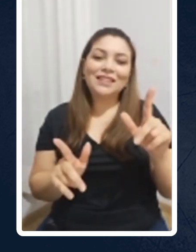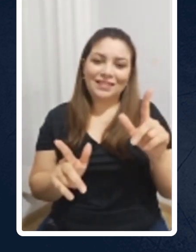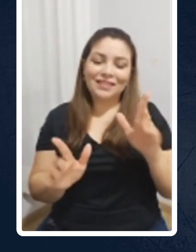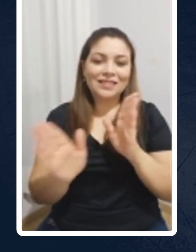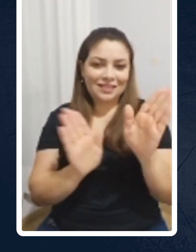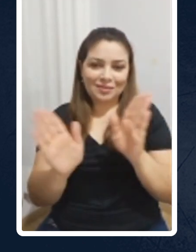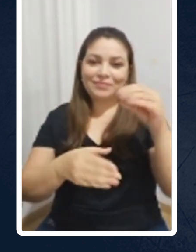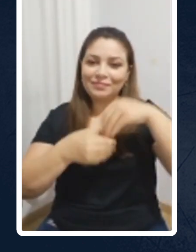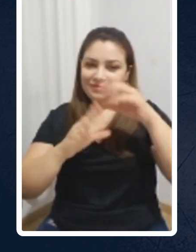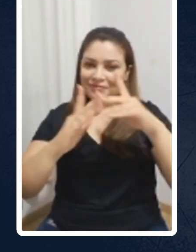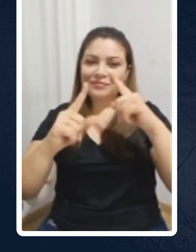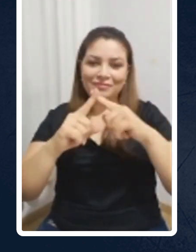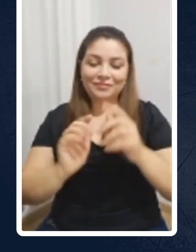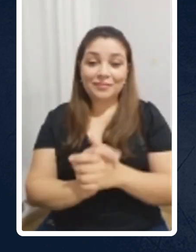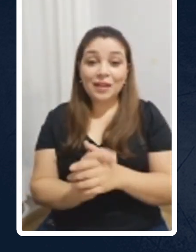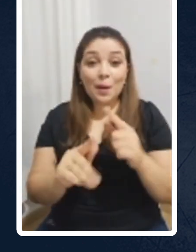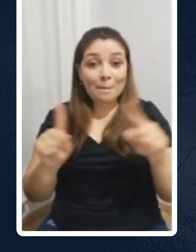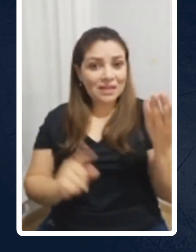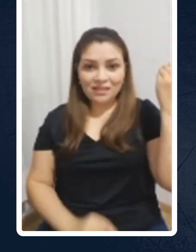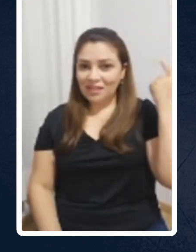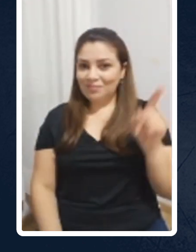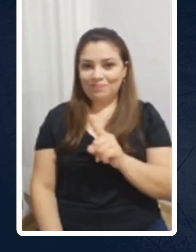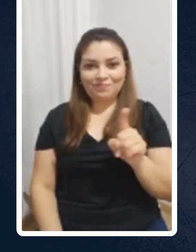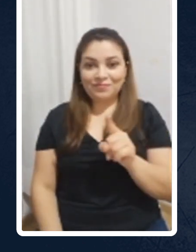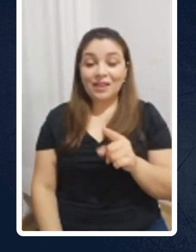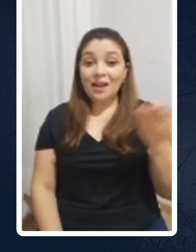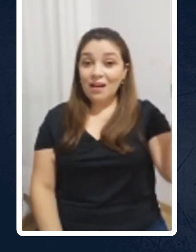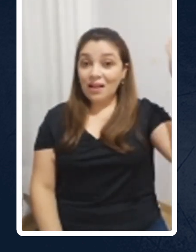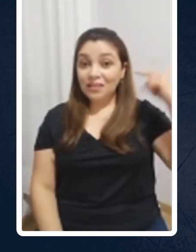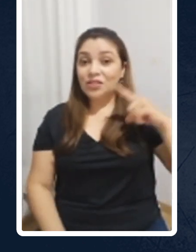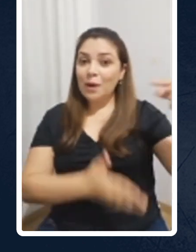E aí as perguntas que eu ouvia eram as mais...